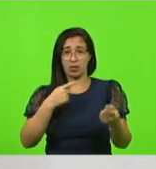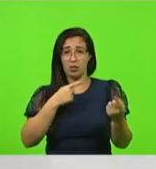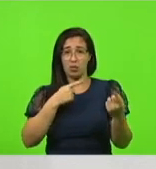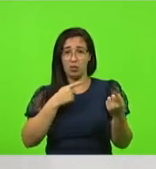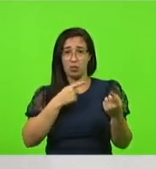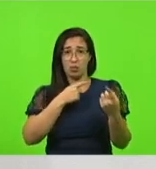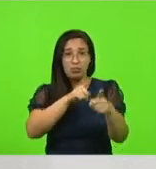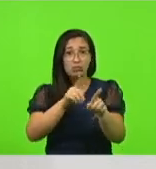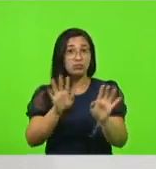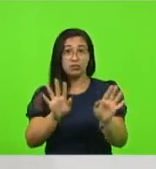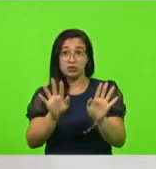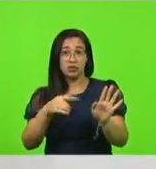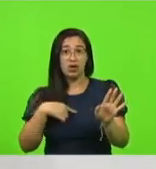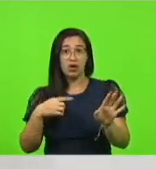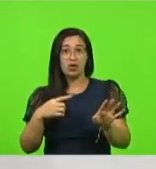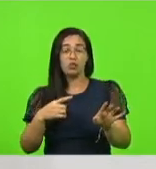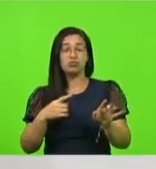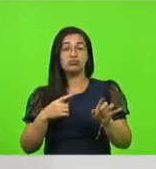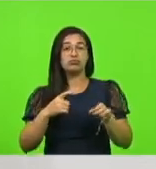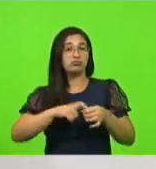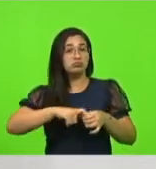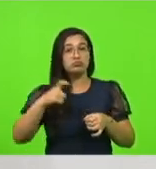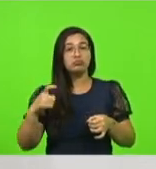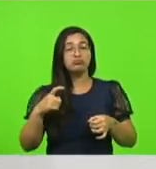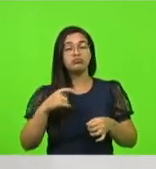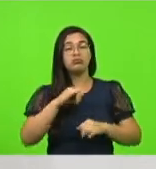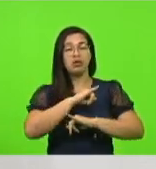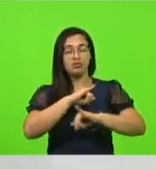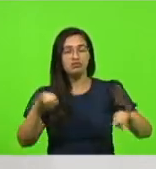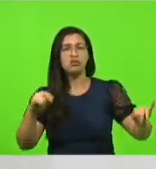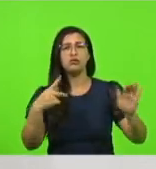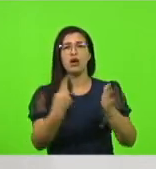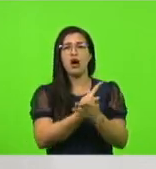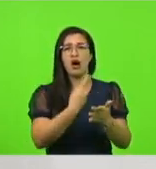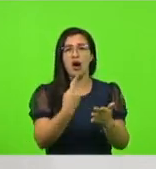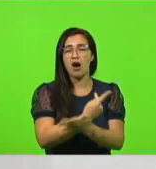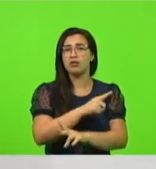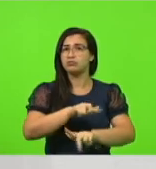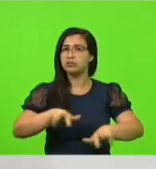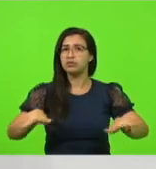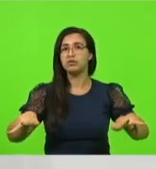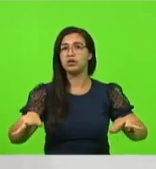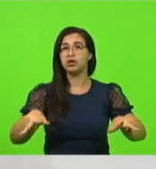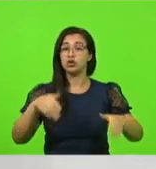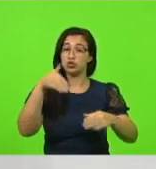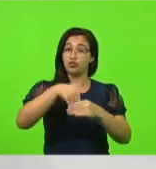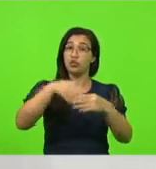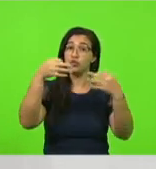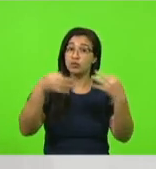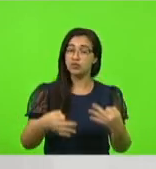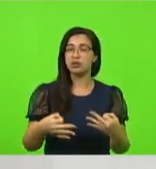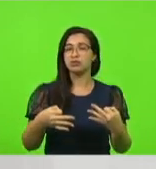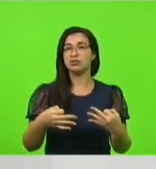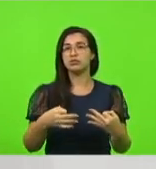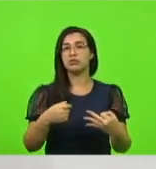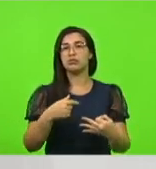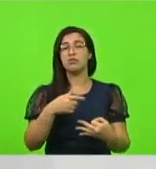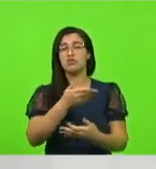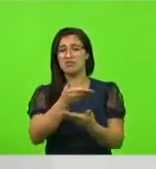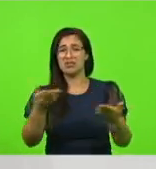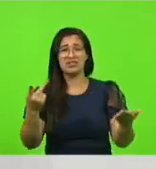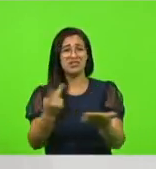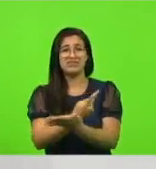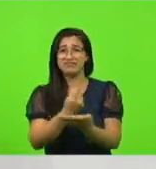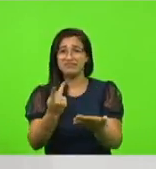sou independente, eu falo sobre o que está errado e voto no que está certo. Vocês estão absolutamente errados,